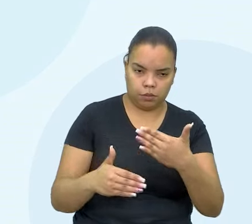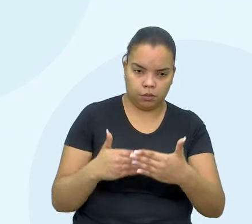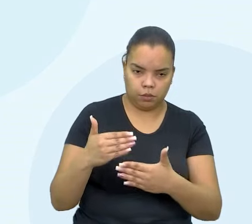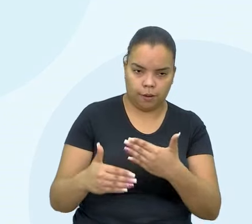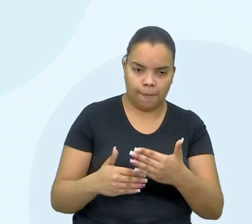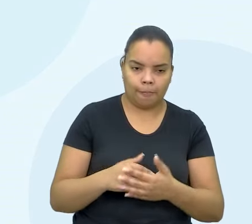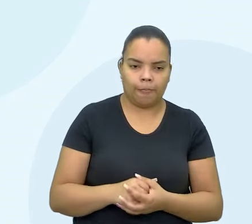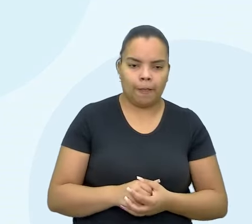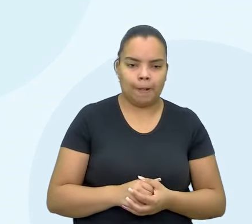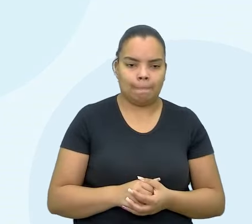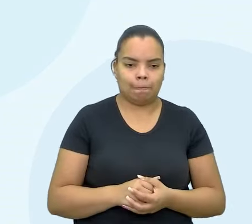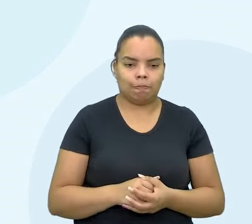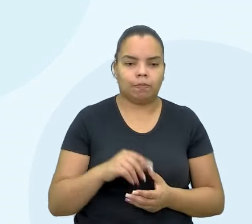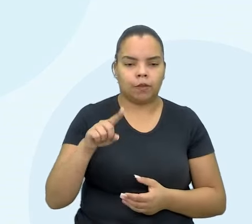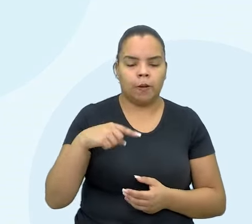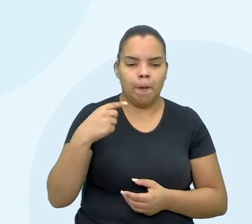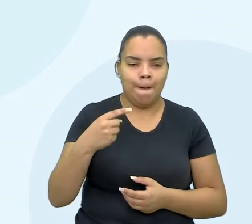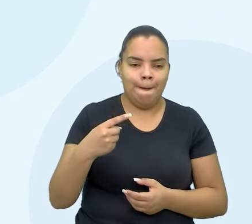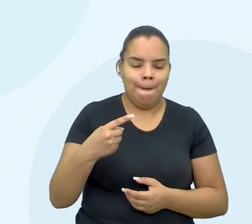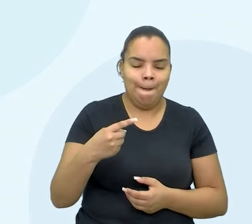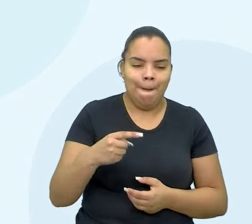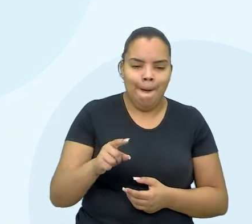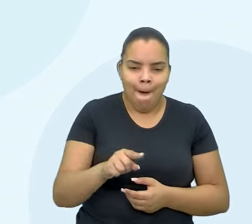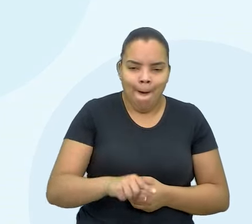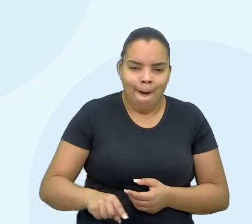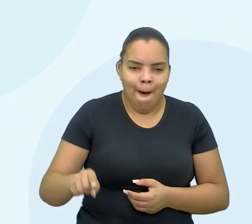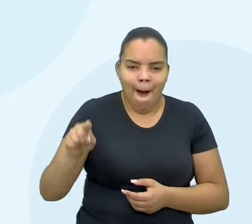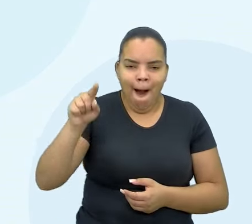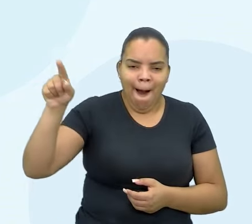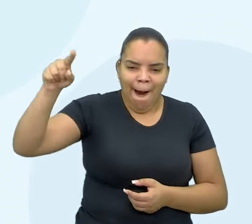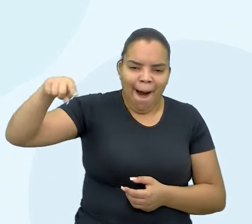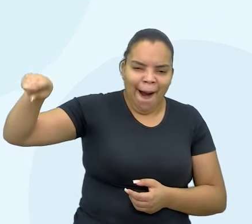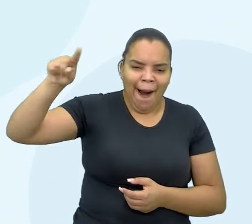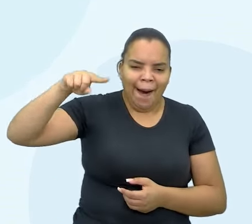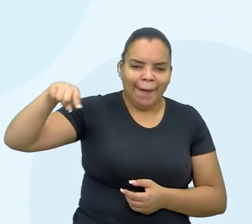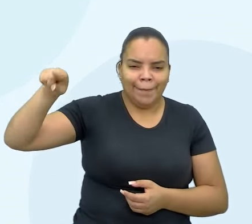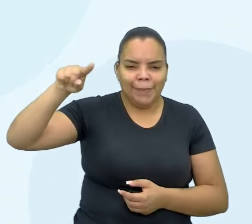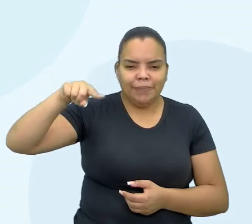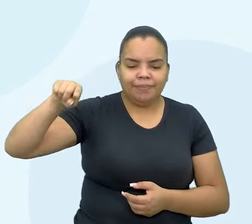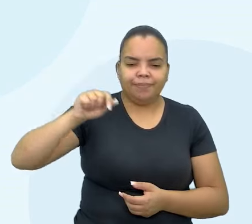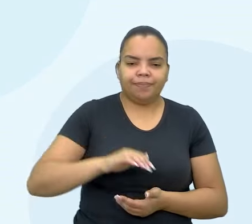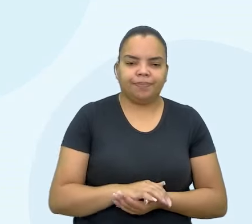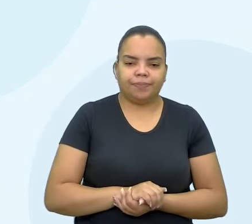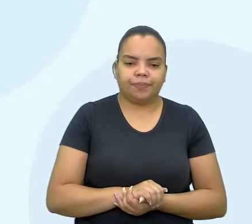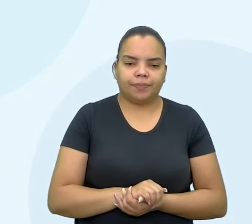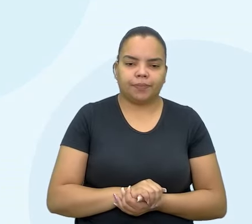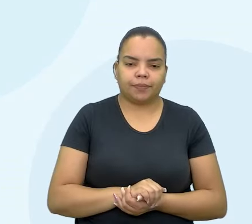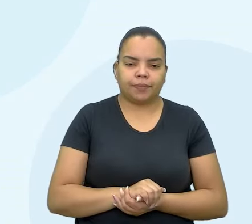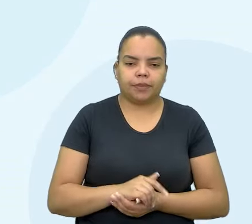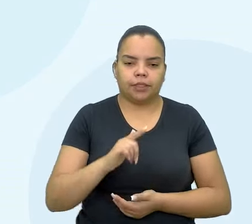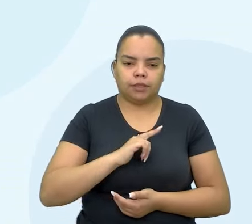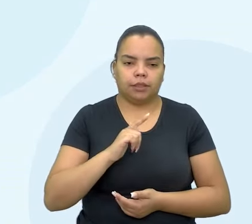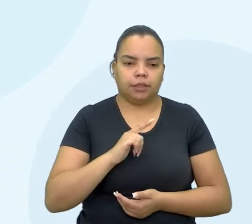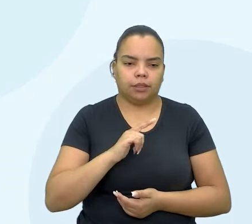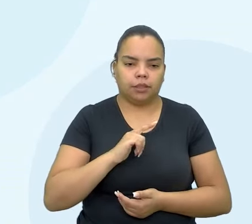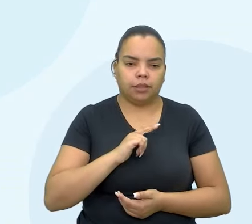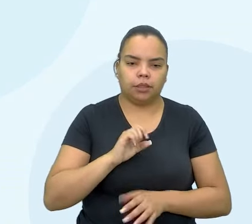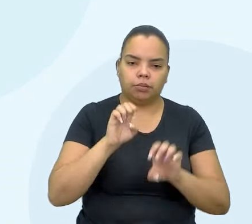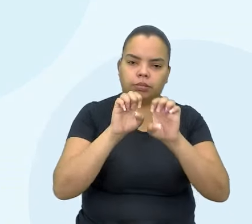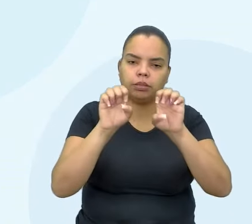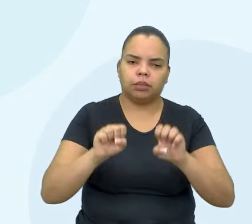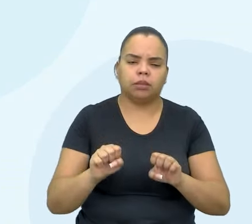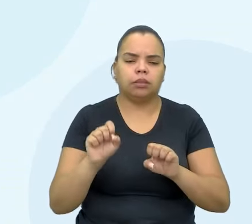o segundo em azul, e o terceiro lá no canto superior direito, que é a sistematização, né, como